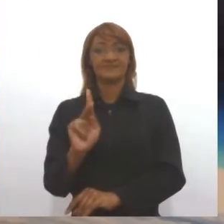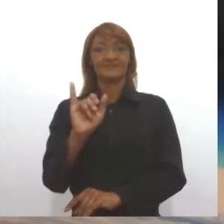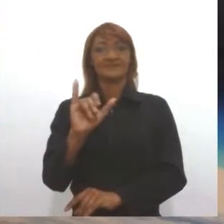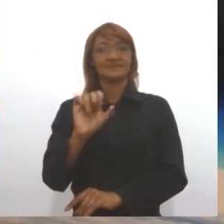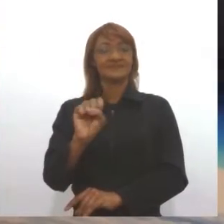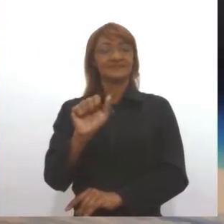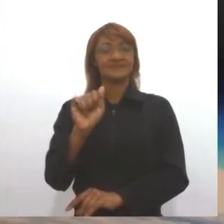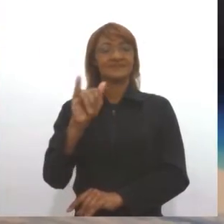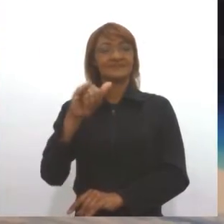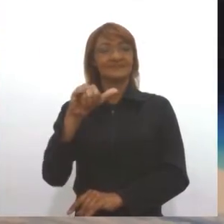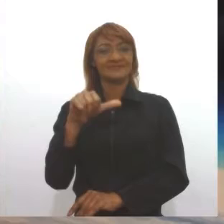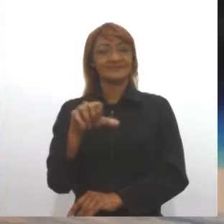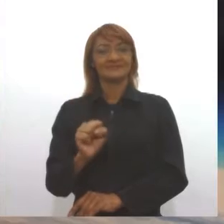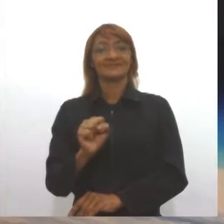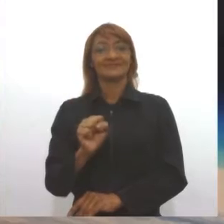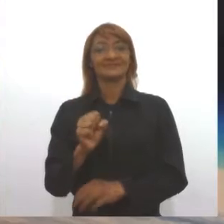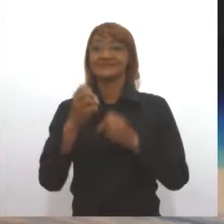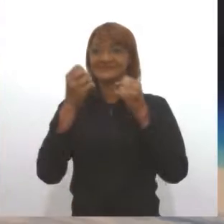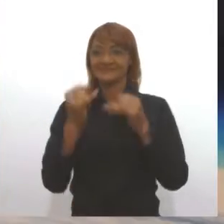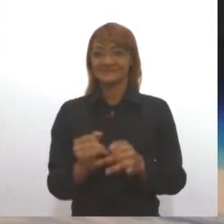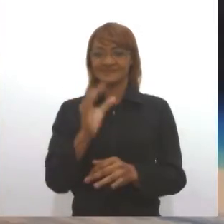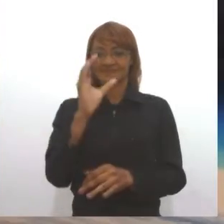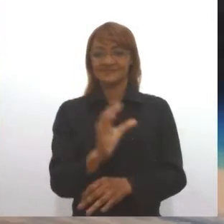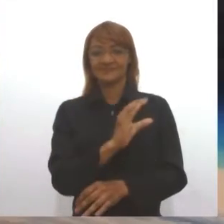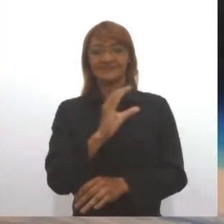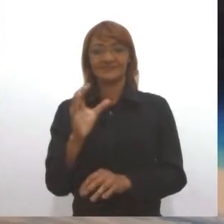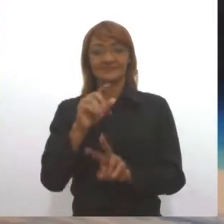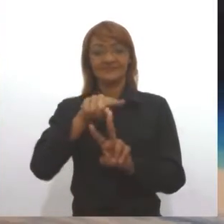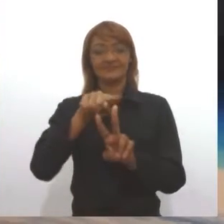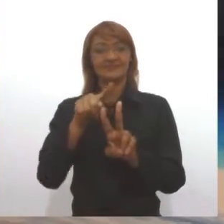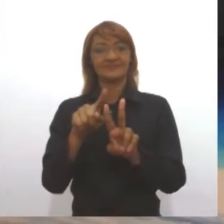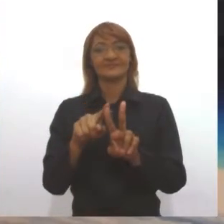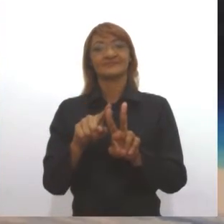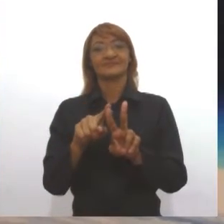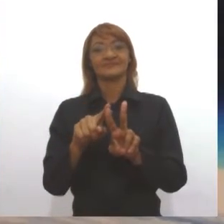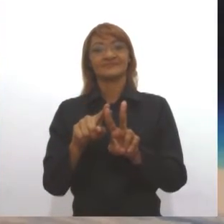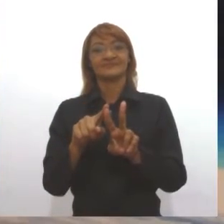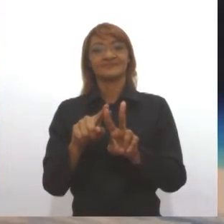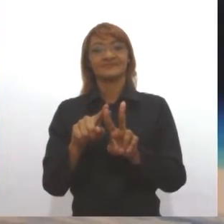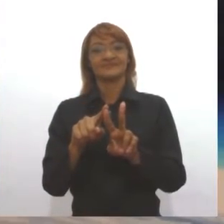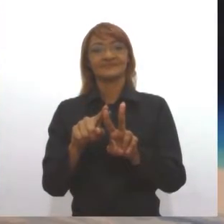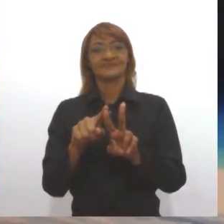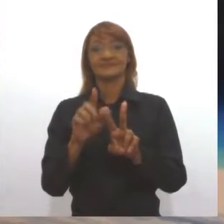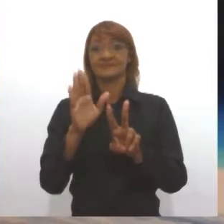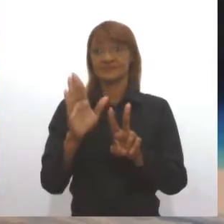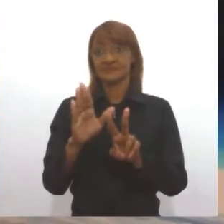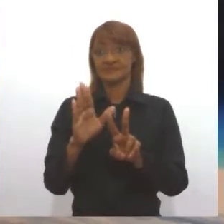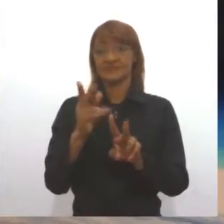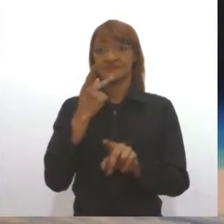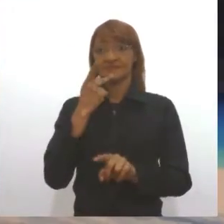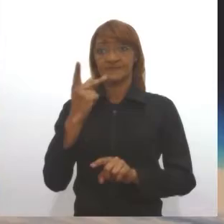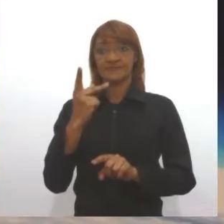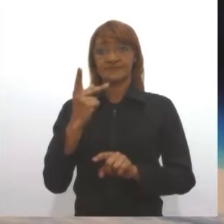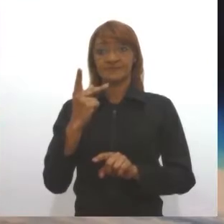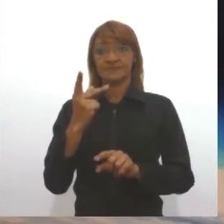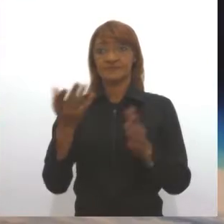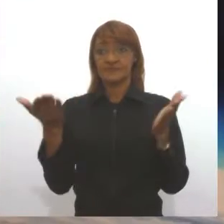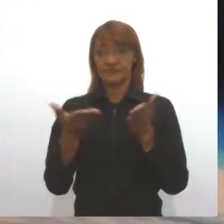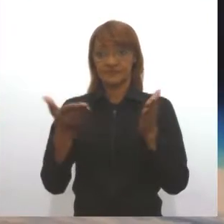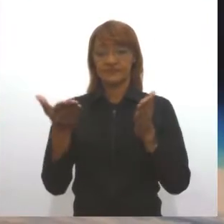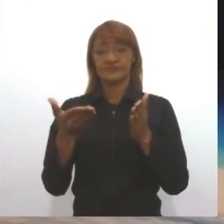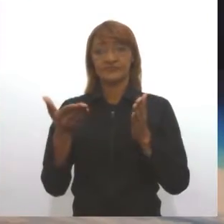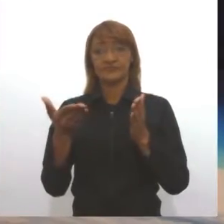o pensamento do catolicismo sobre os dois lados da questão. Ele afirma que a Igreja nos ensina